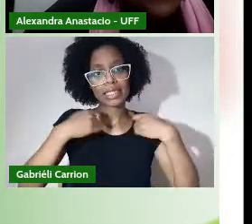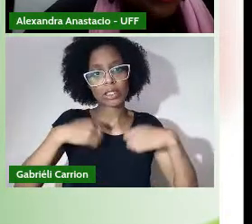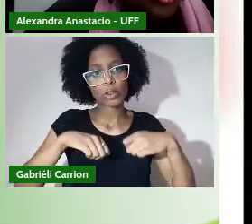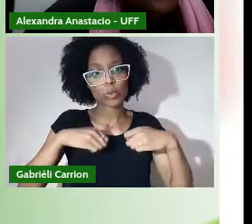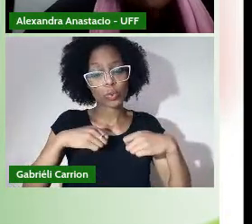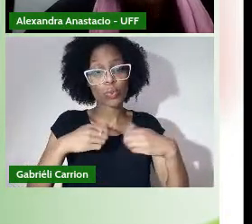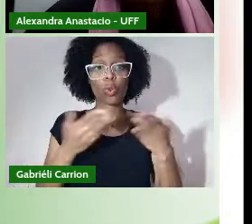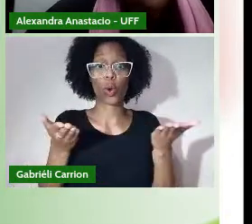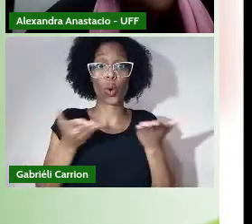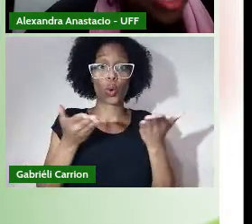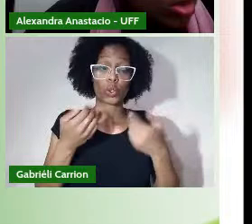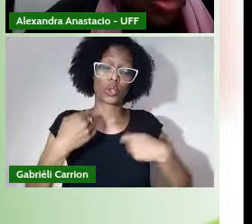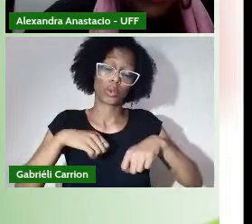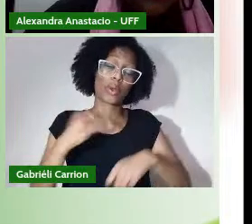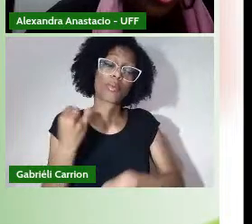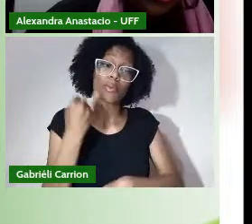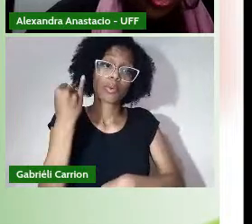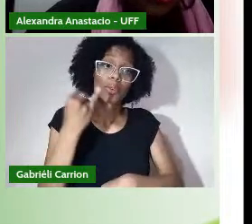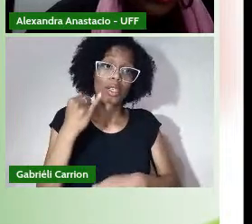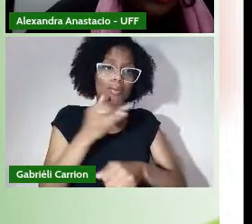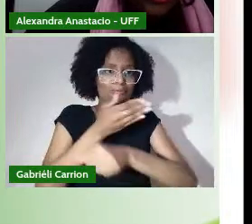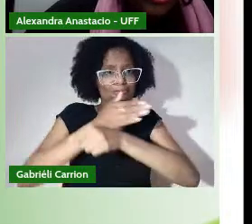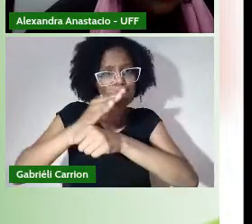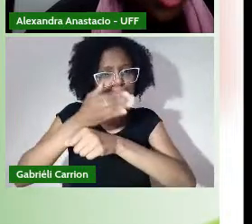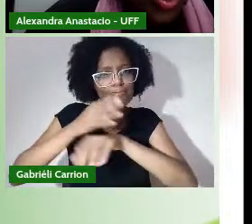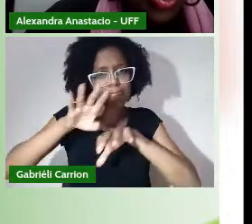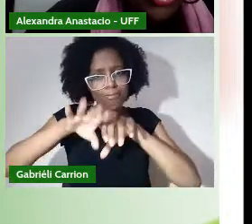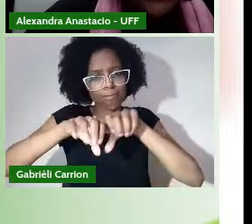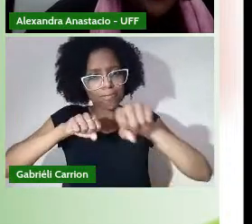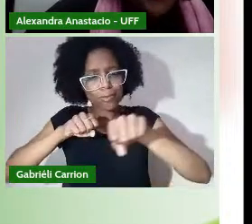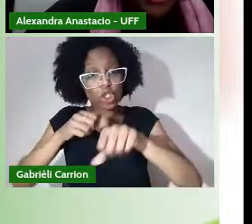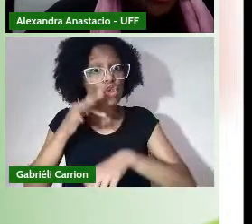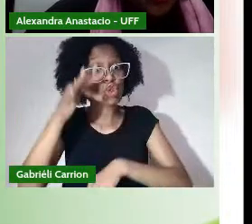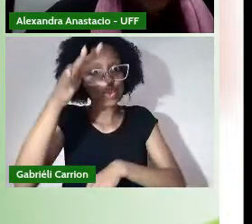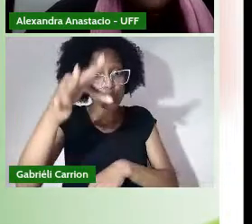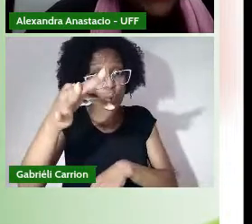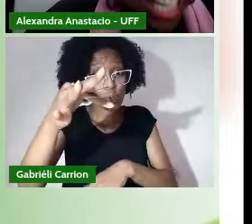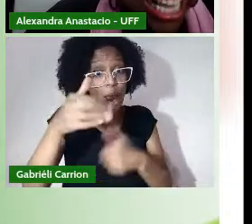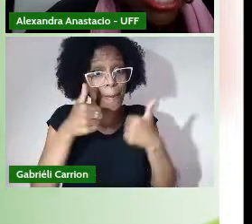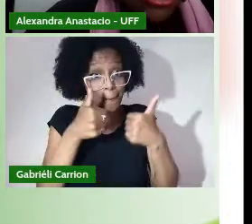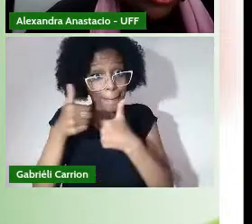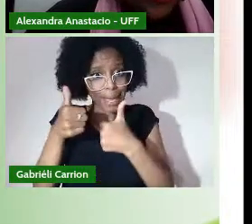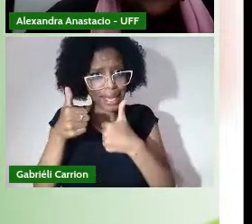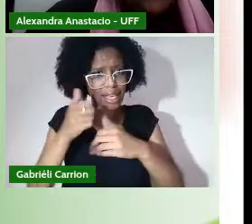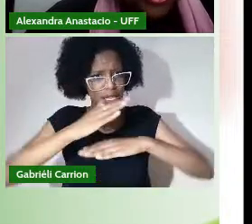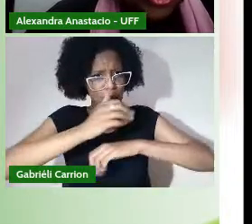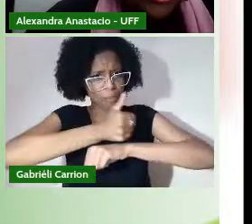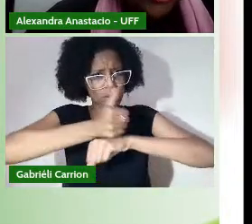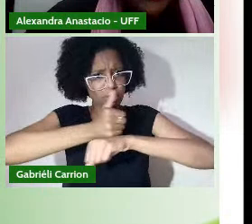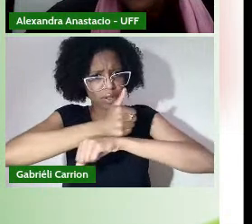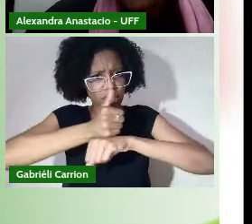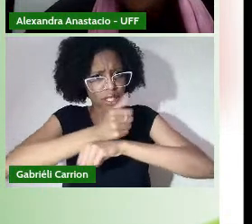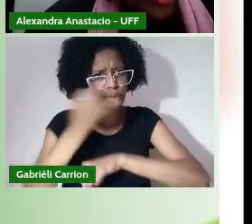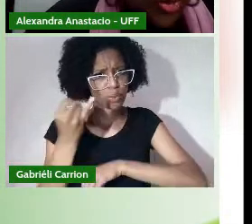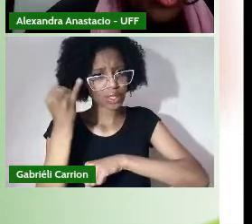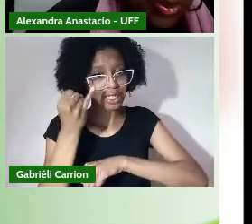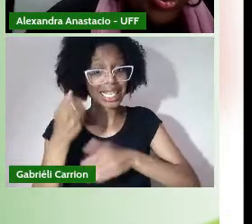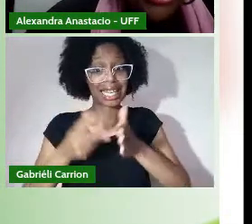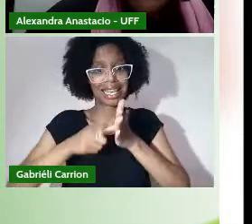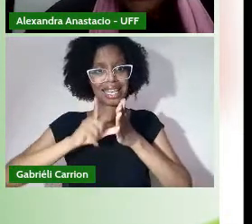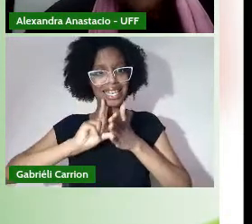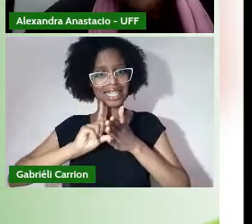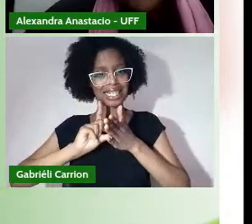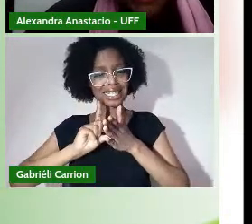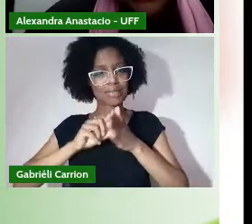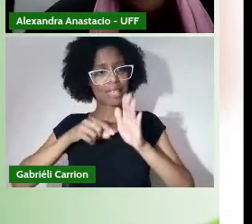se demanda hoje para a formação de um profissional do futuro, né? Com competências importantes para o